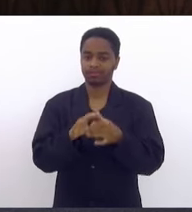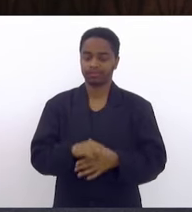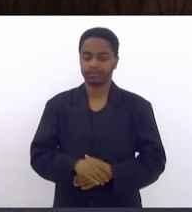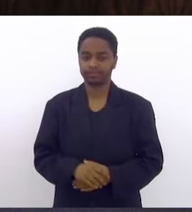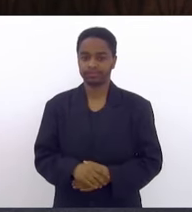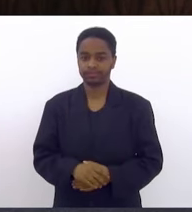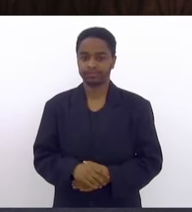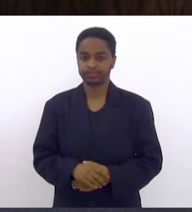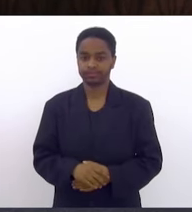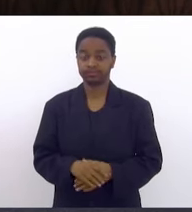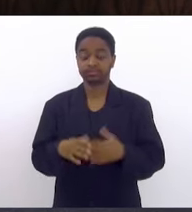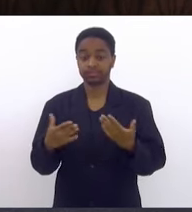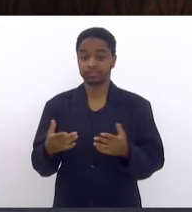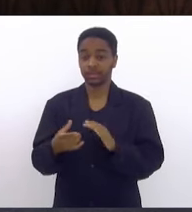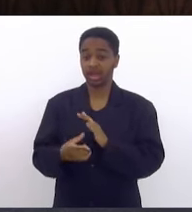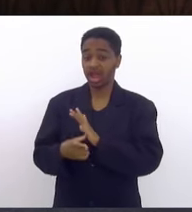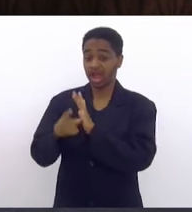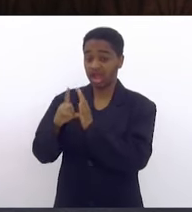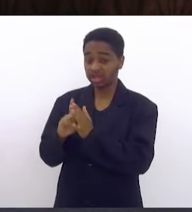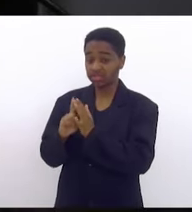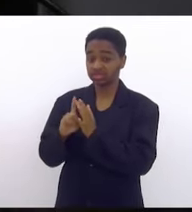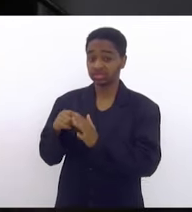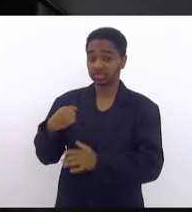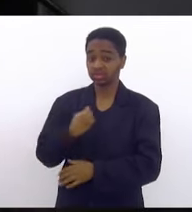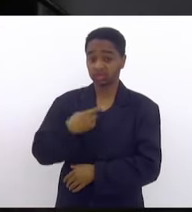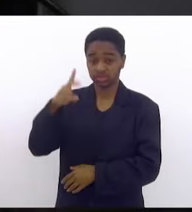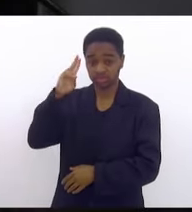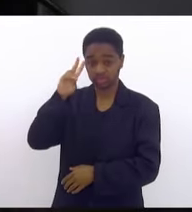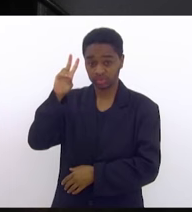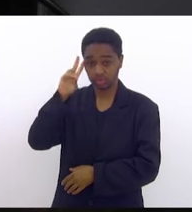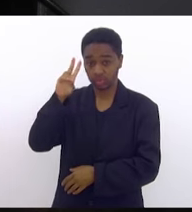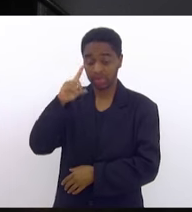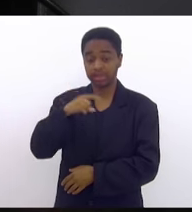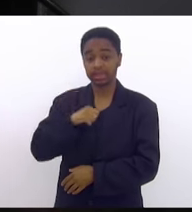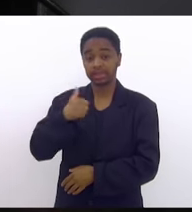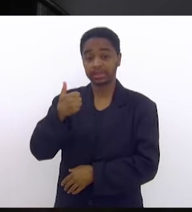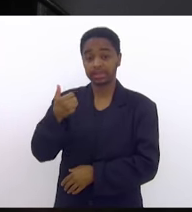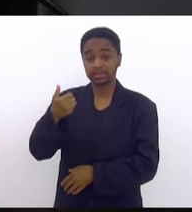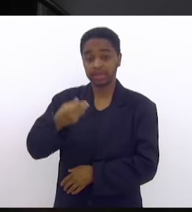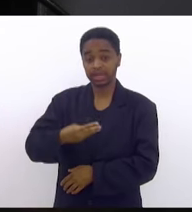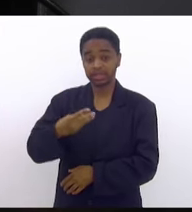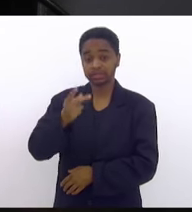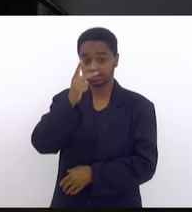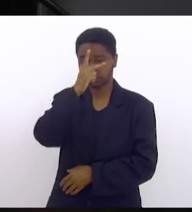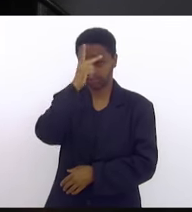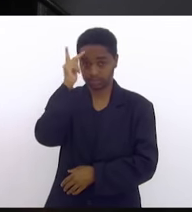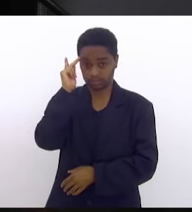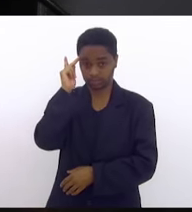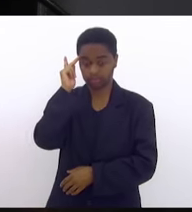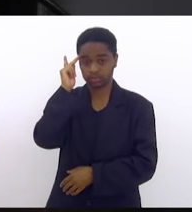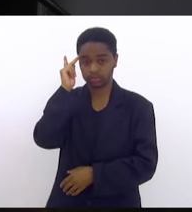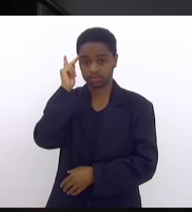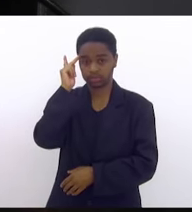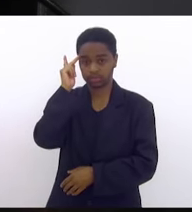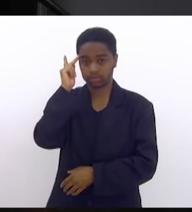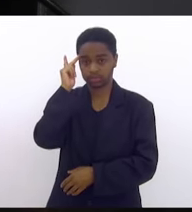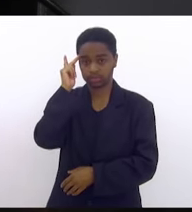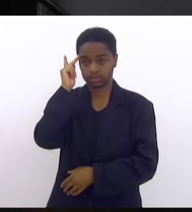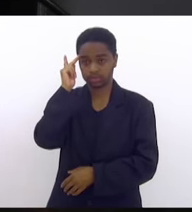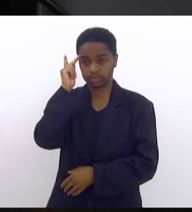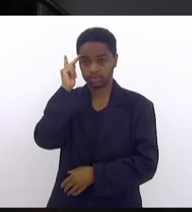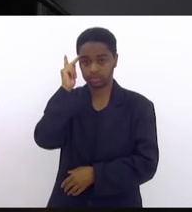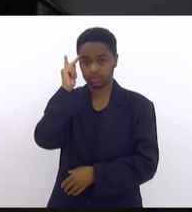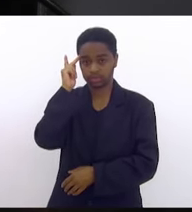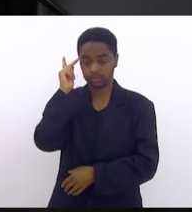E nunca na história do nosso município nós tivemos 13 agraciados que nós possamos